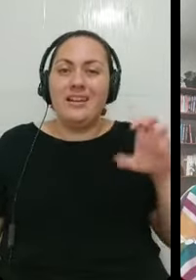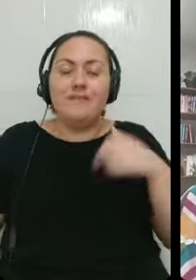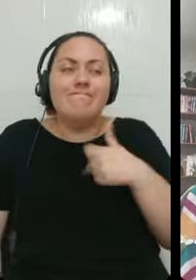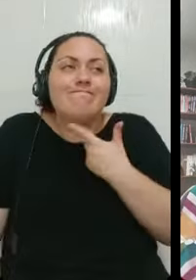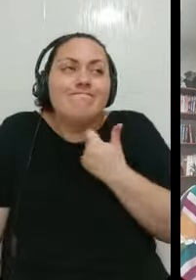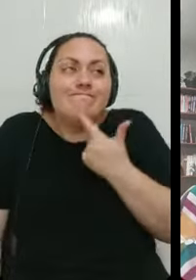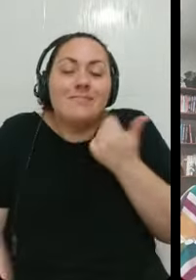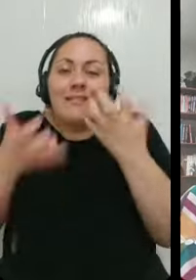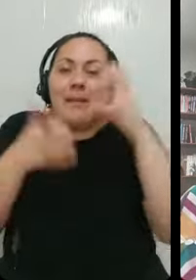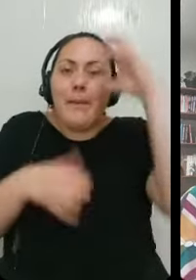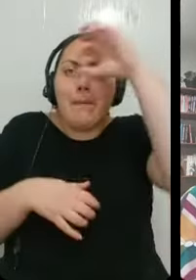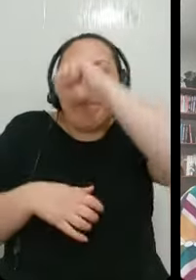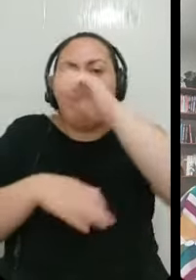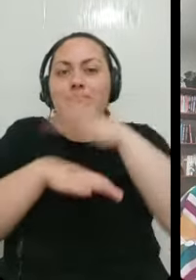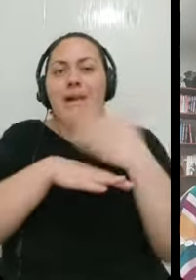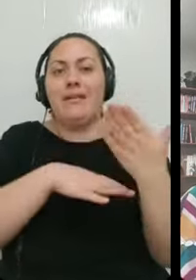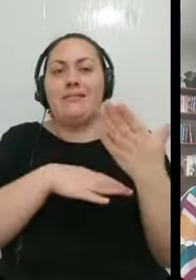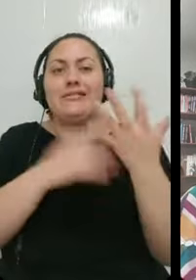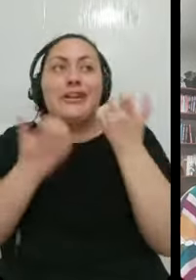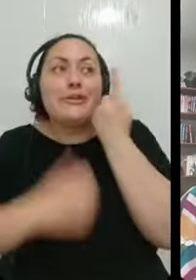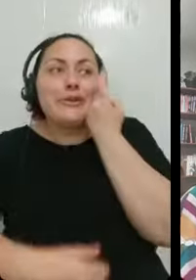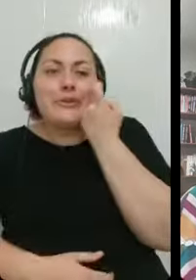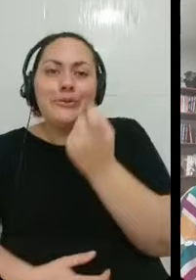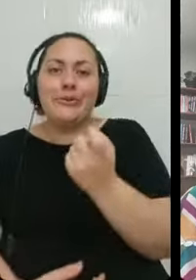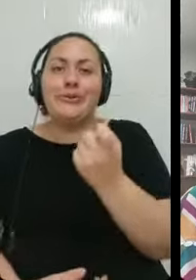mais e perceber o quanto eu acabo